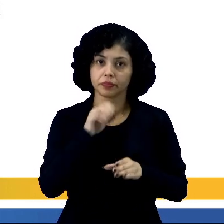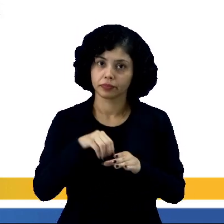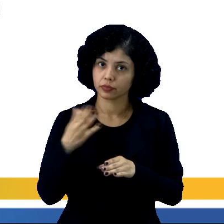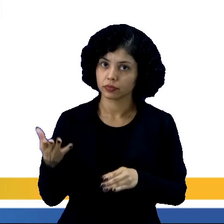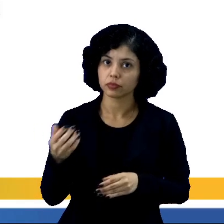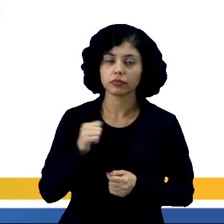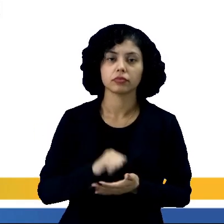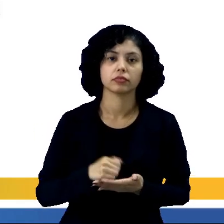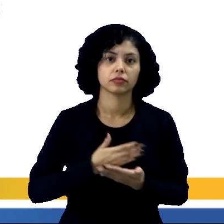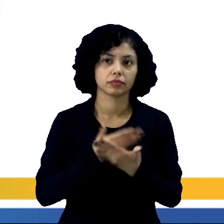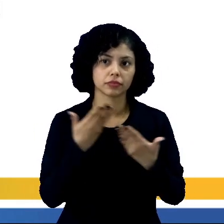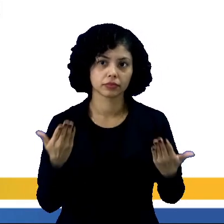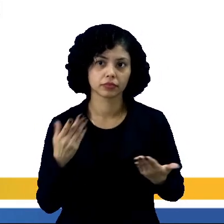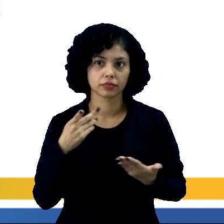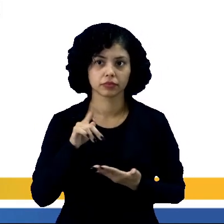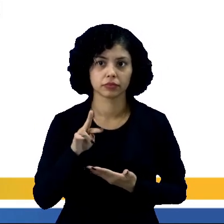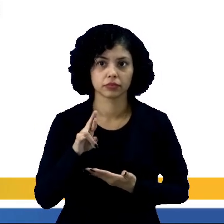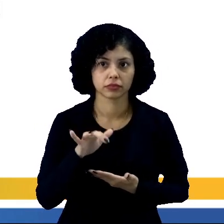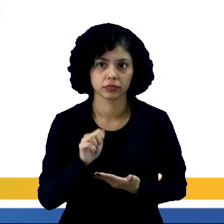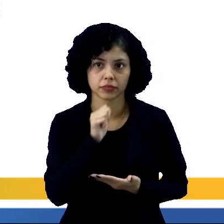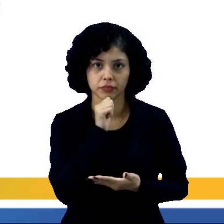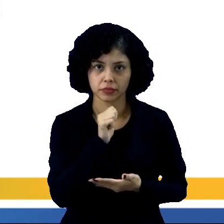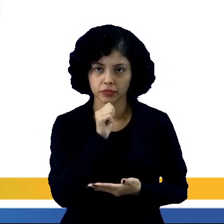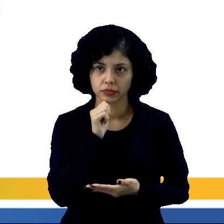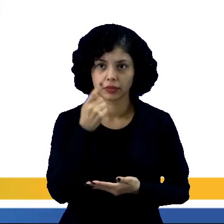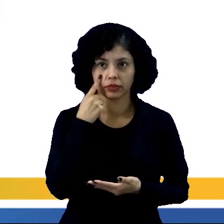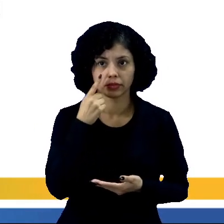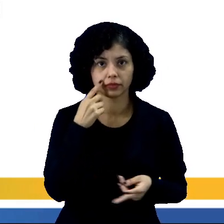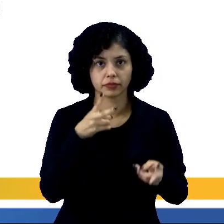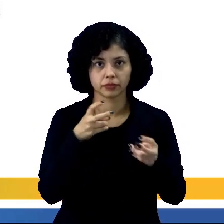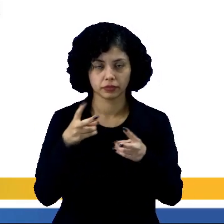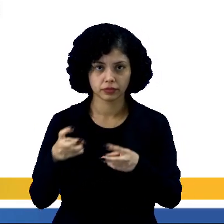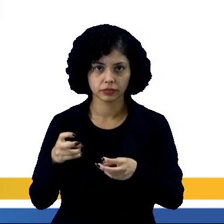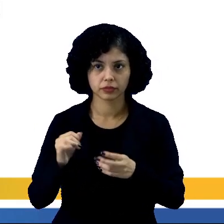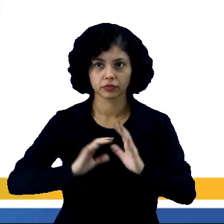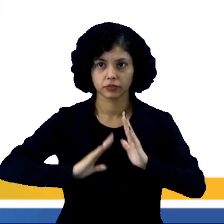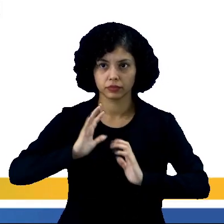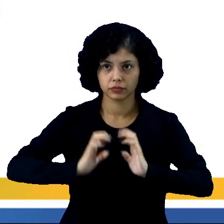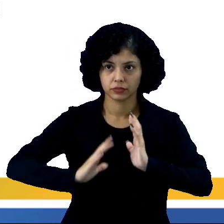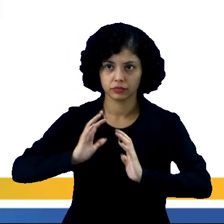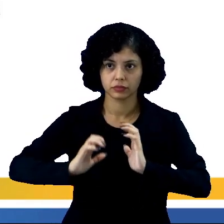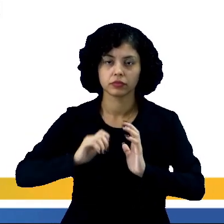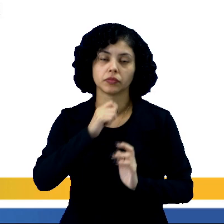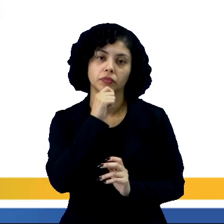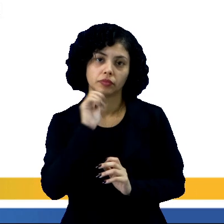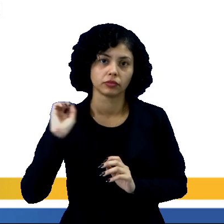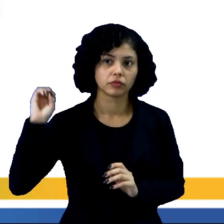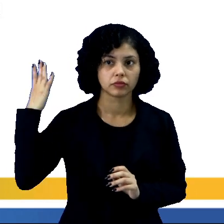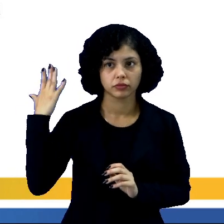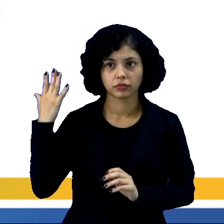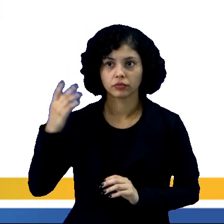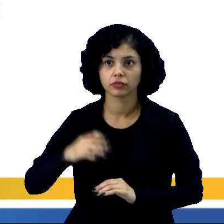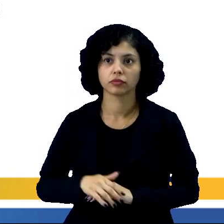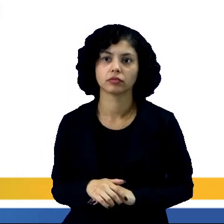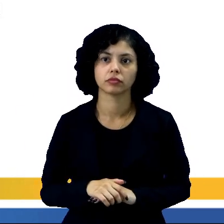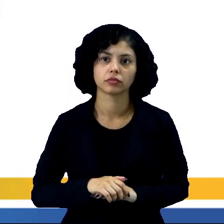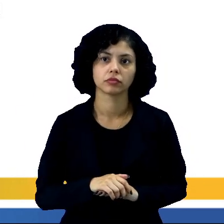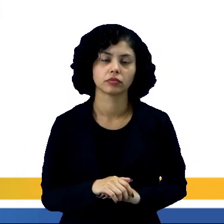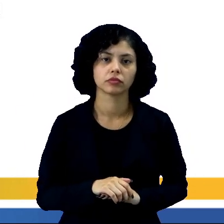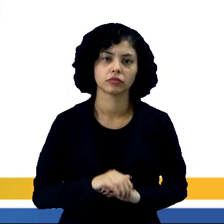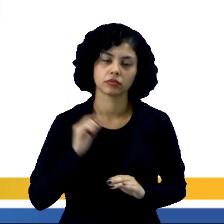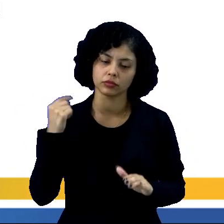fora, a plateia, né? Então ela observa aí o conflito, né, que está acontecendo aí